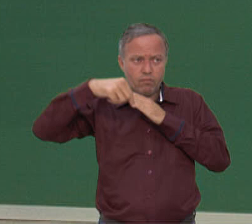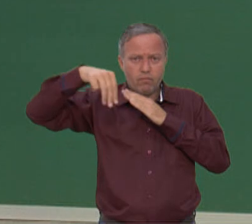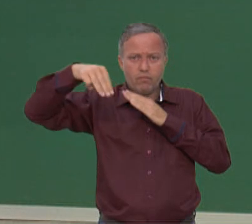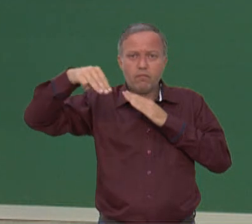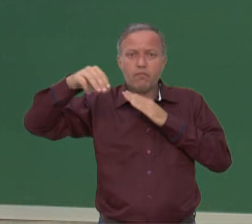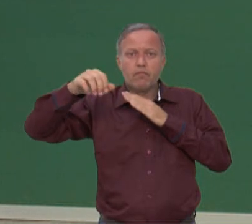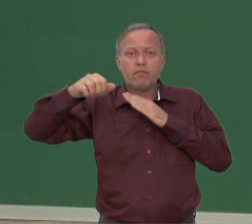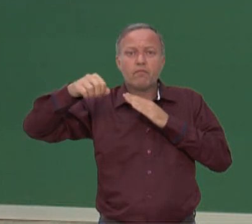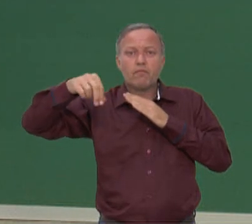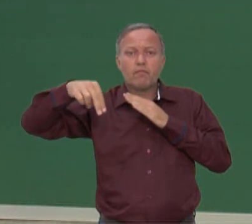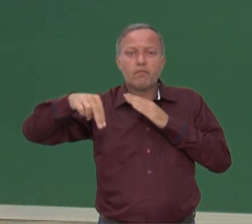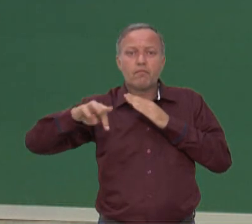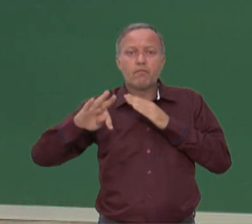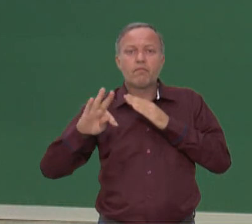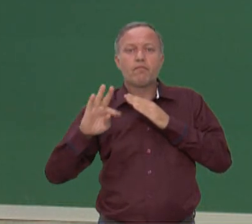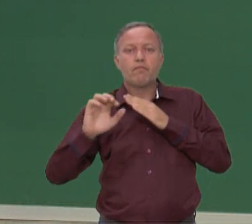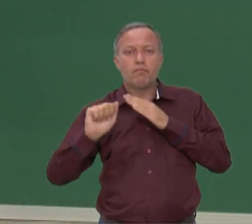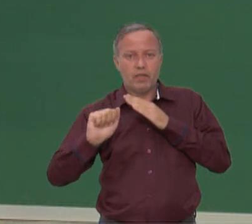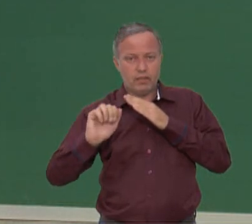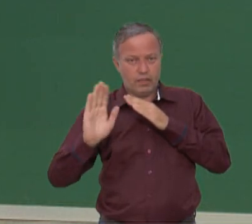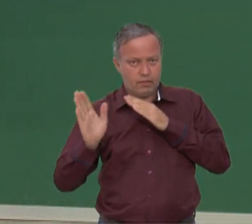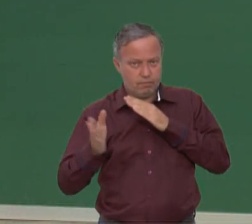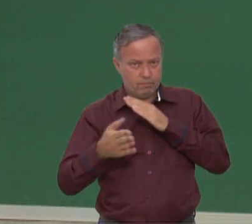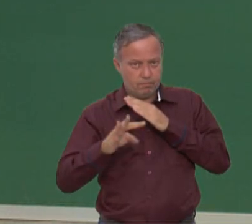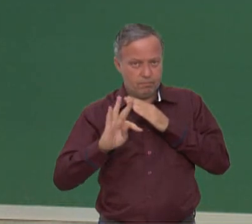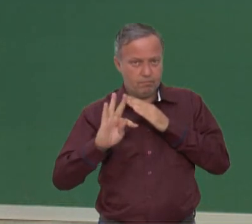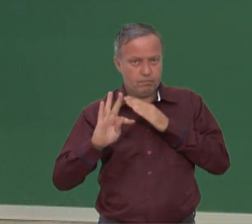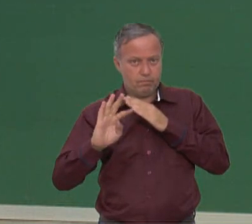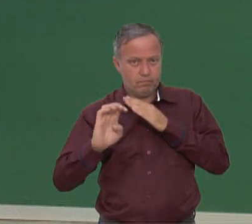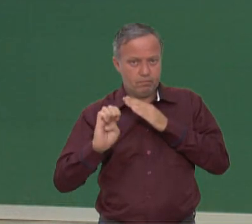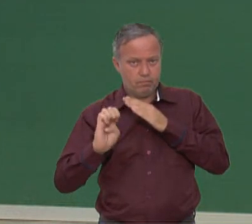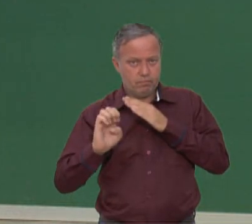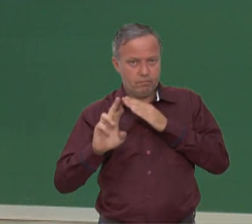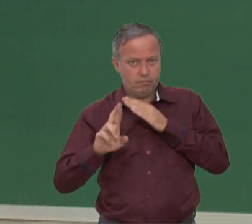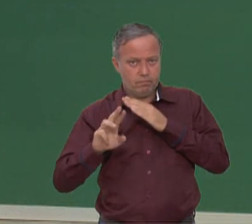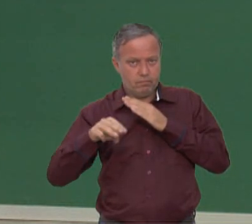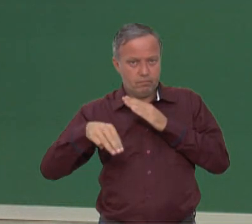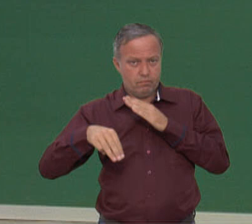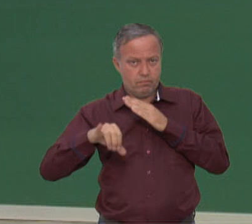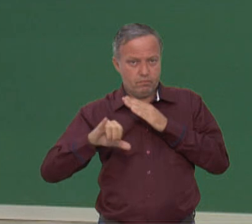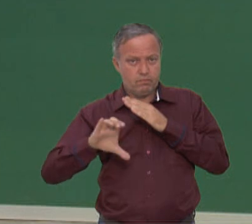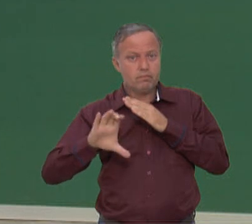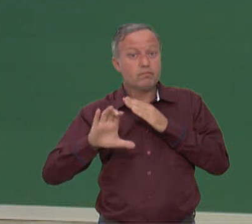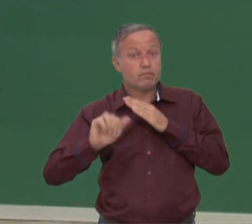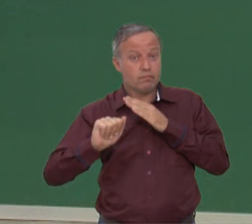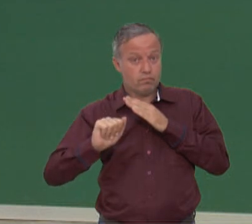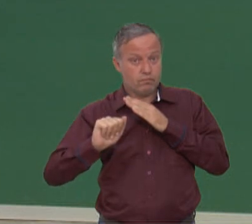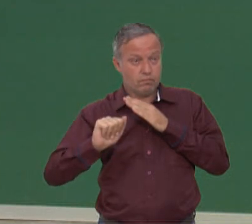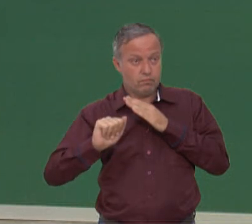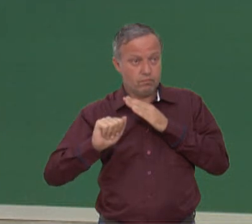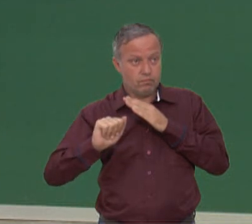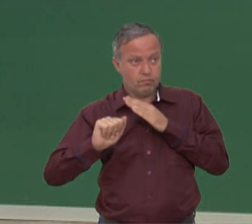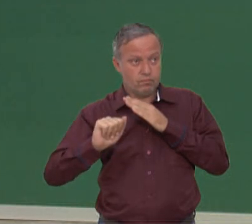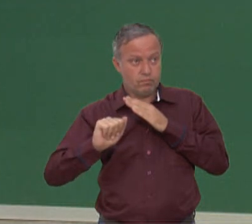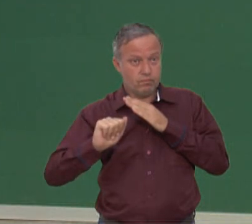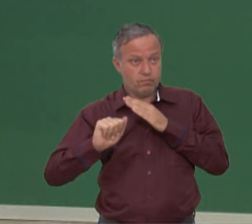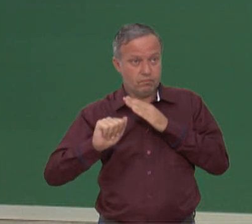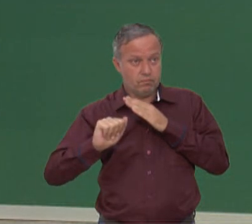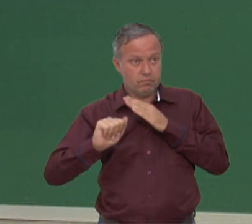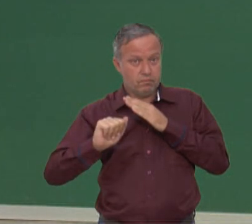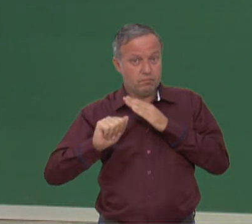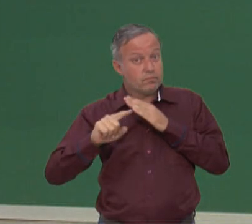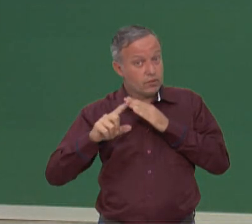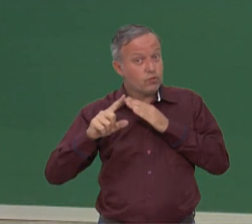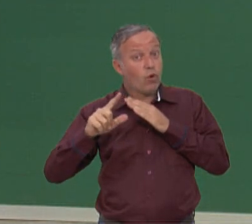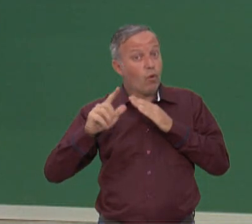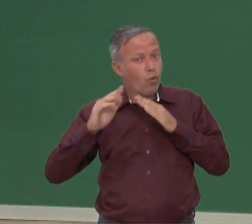a temperatura ali do sótão, por exemplo, ou da parte superior da sua casa de uma maneira não tão aquecida. Então aí você tem